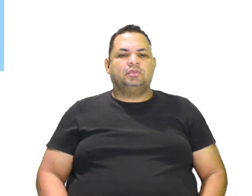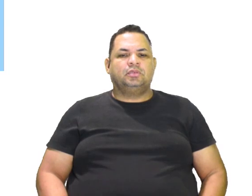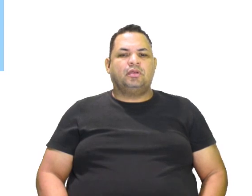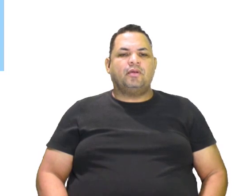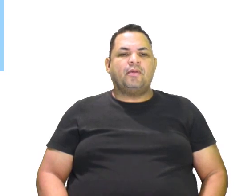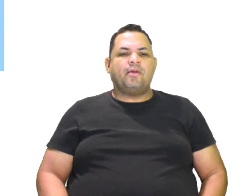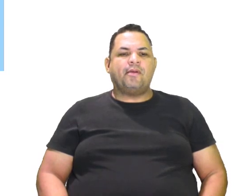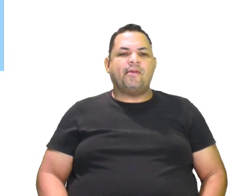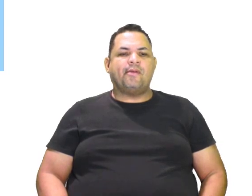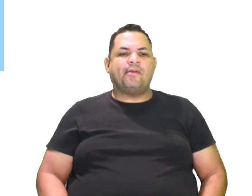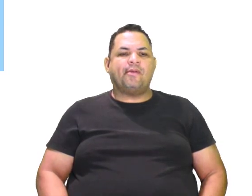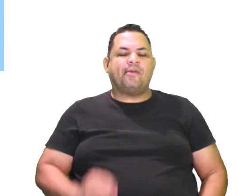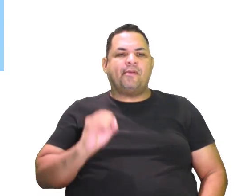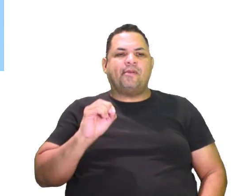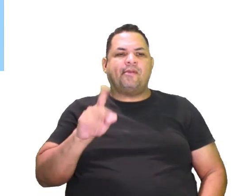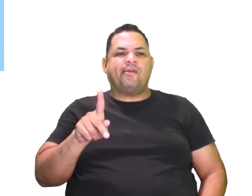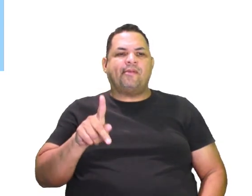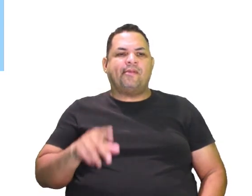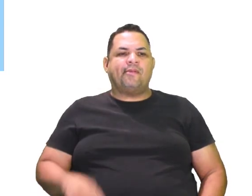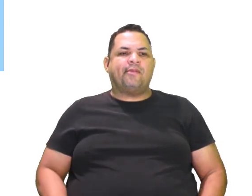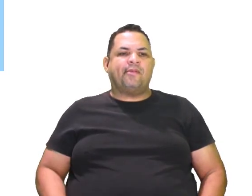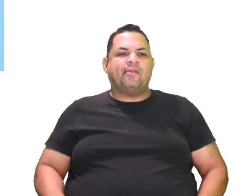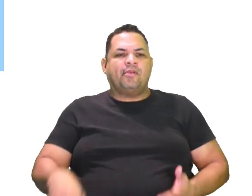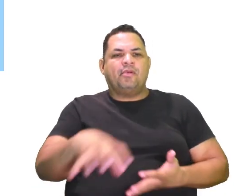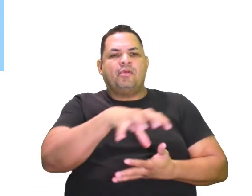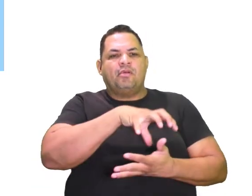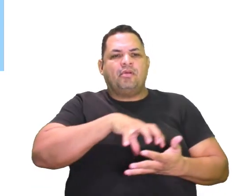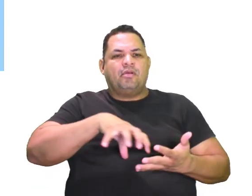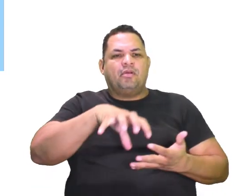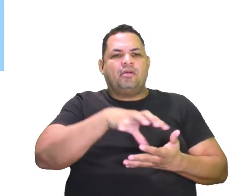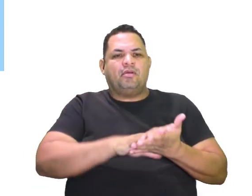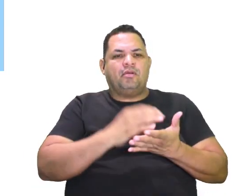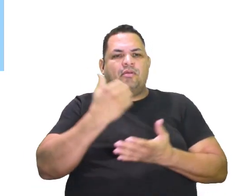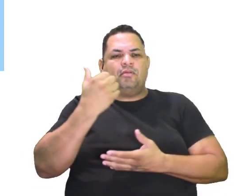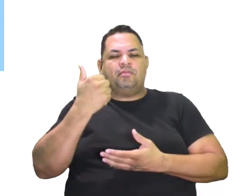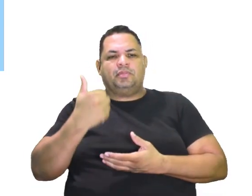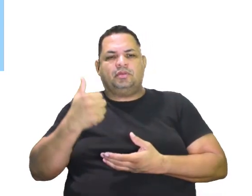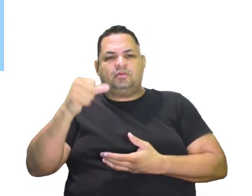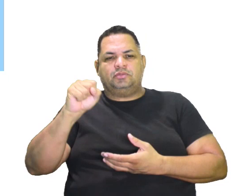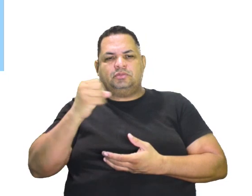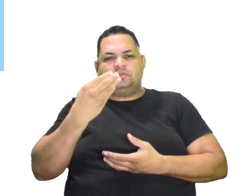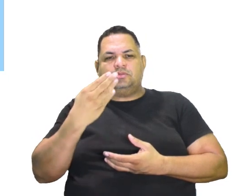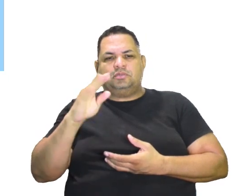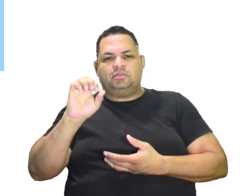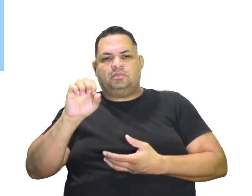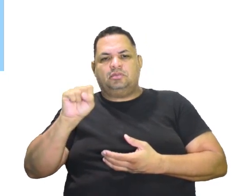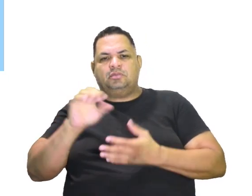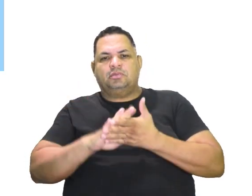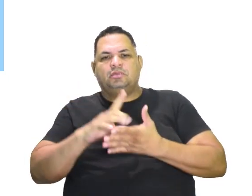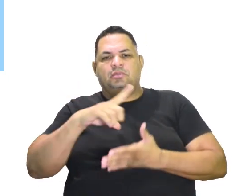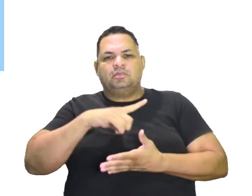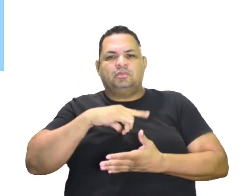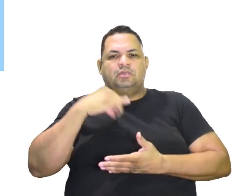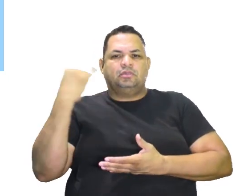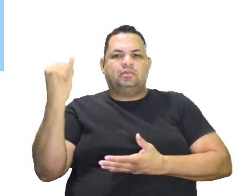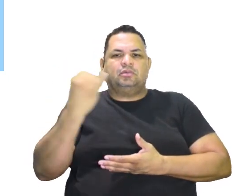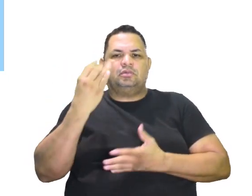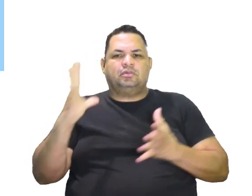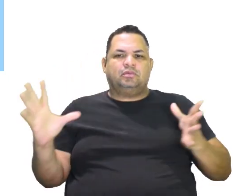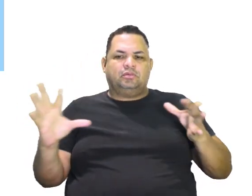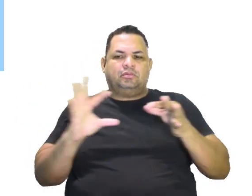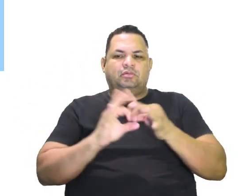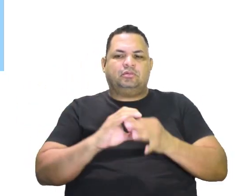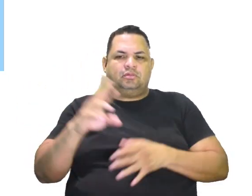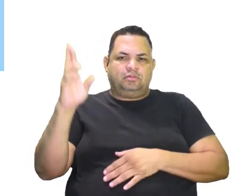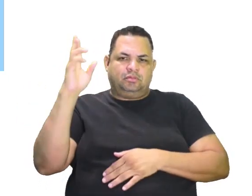trabalhos, ok? Então, a Revolução de 1848 também teve grande importância